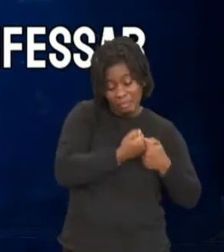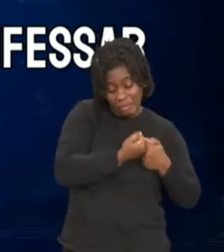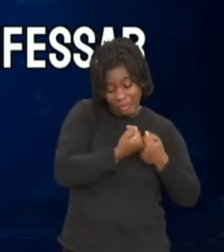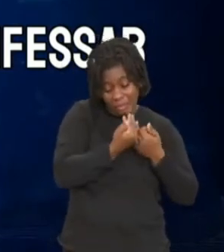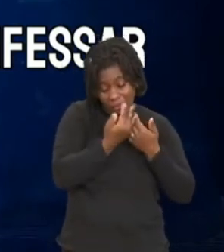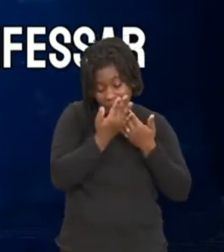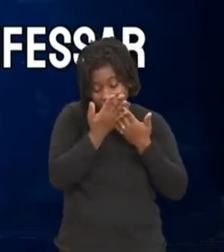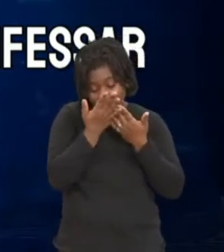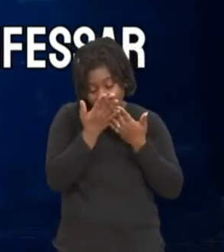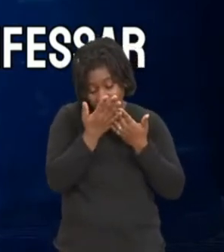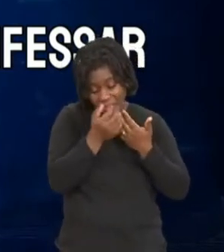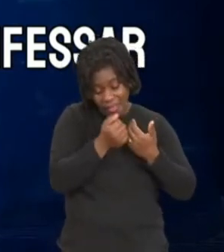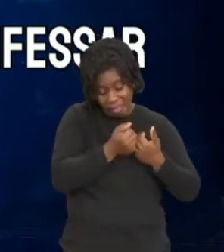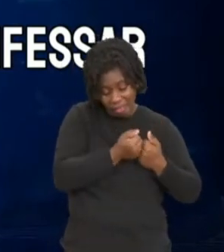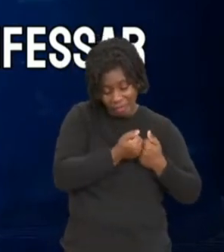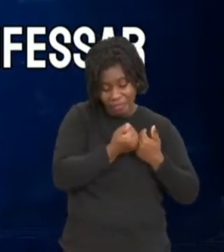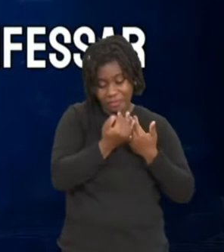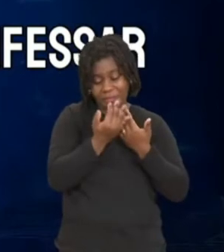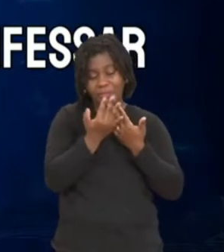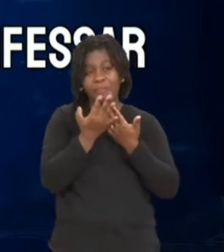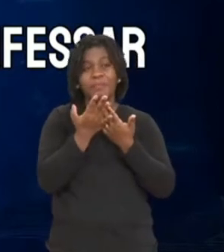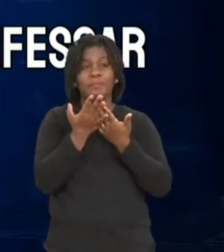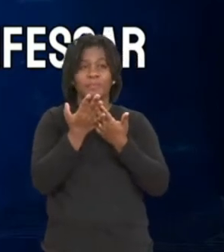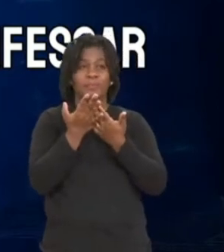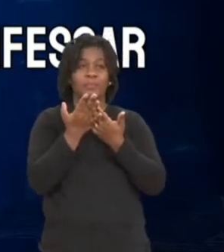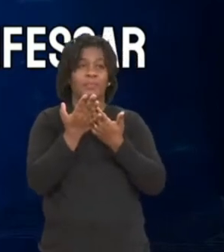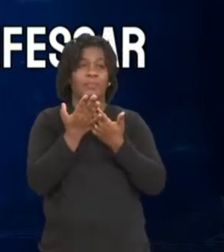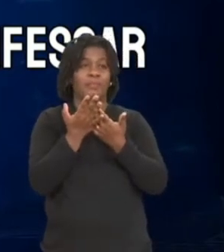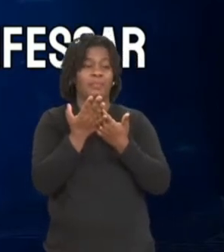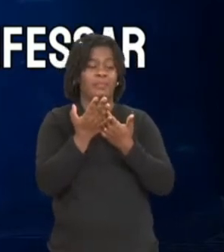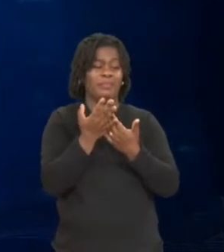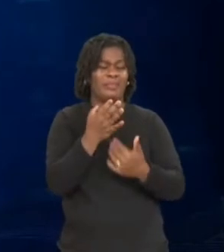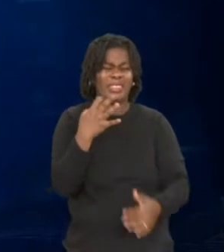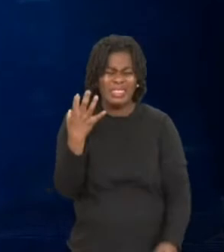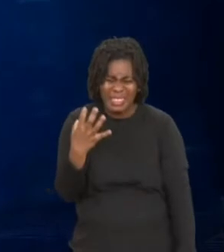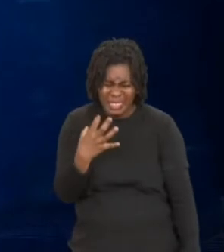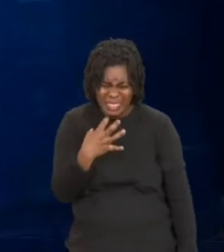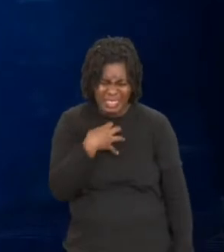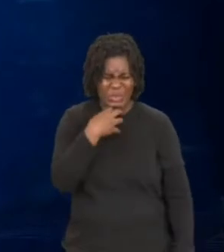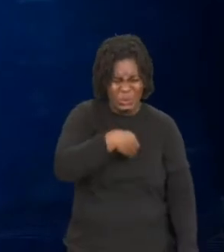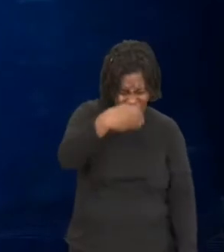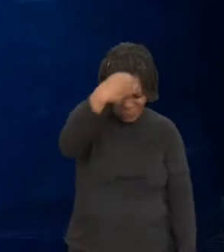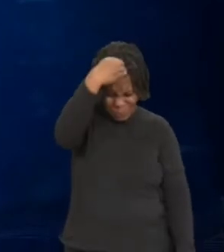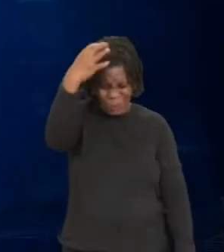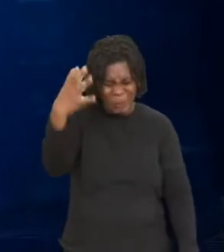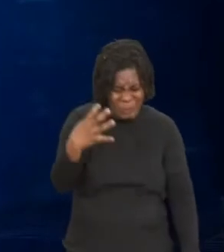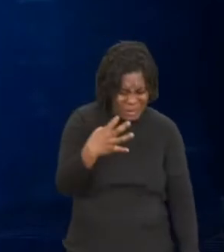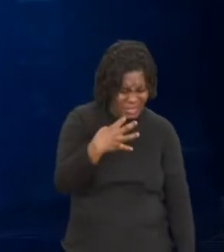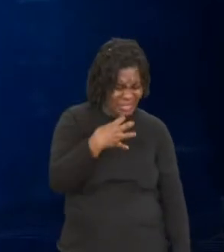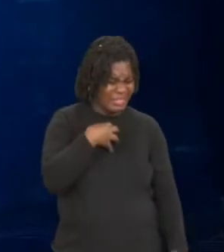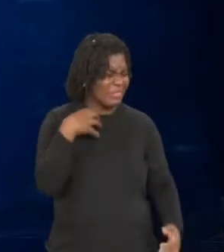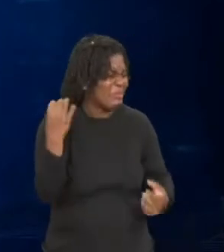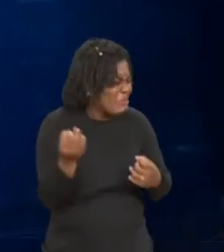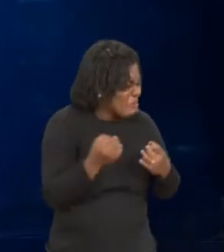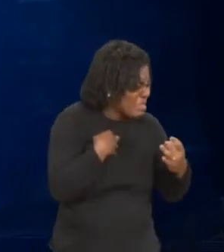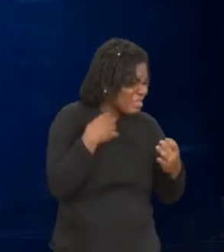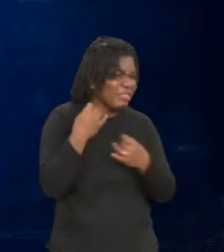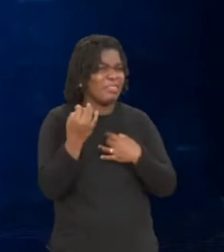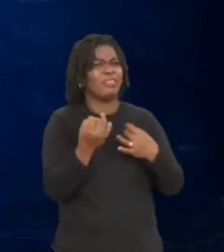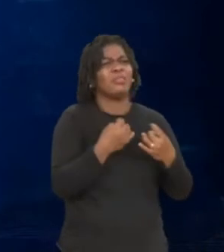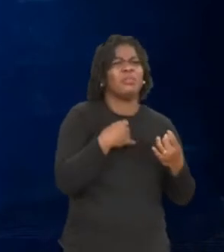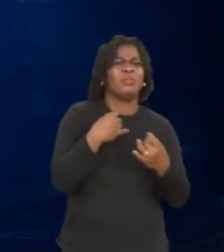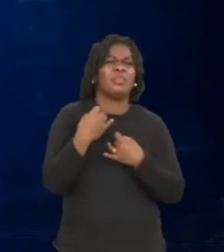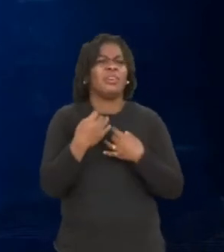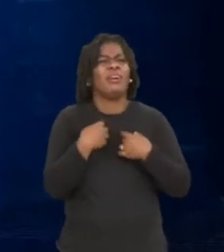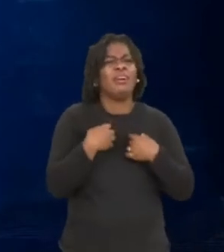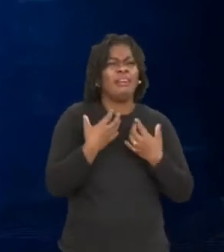preciso confessar. Sinto culpa, sinto medo. Sinto culpa, sinto medo.